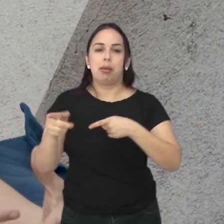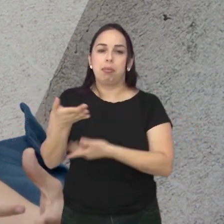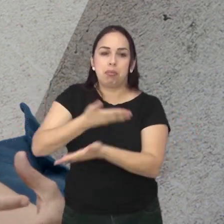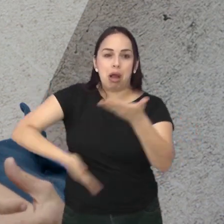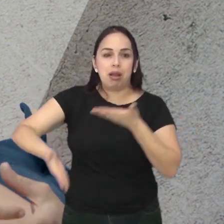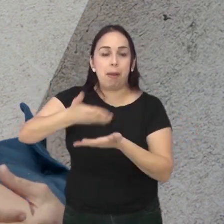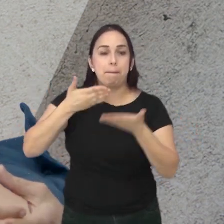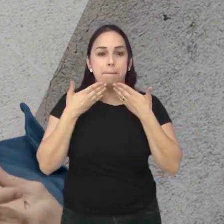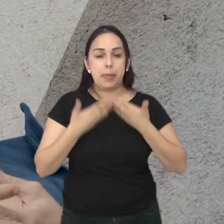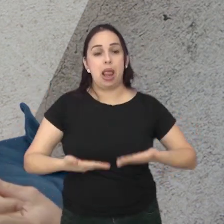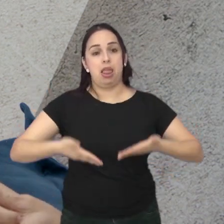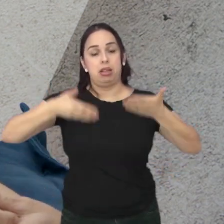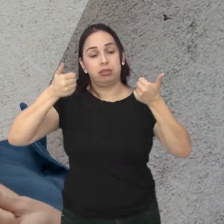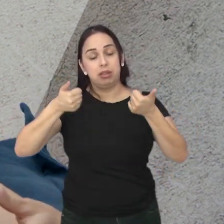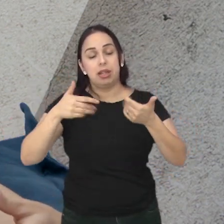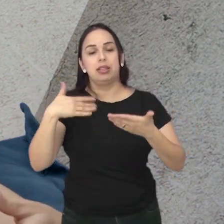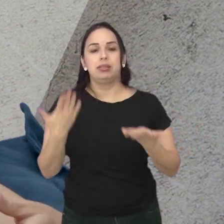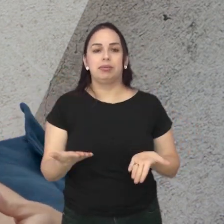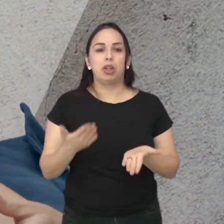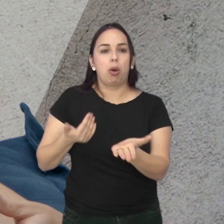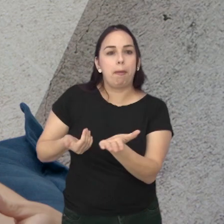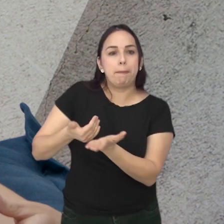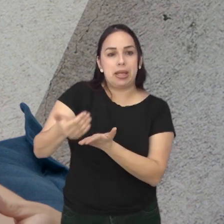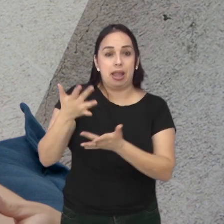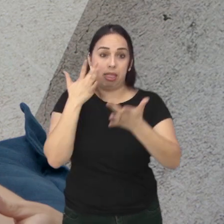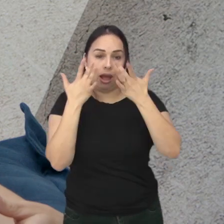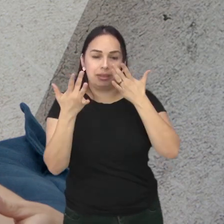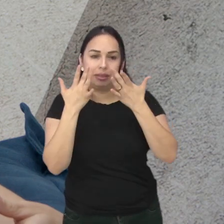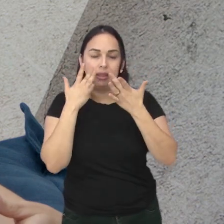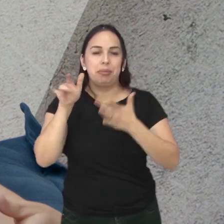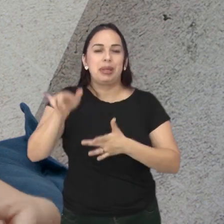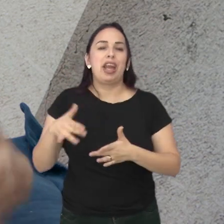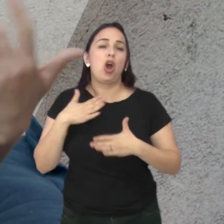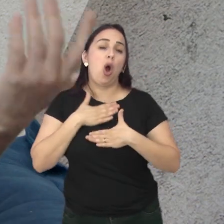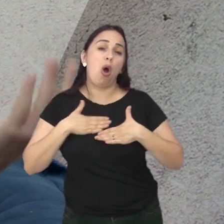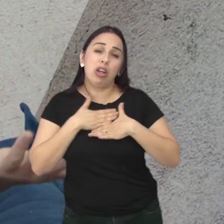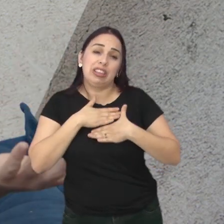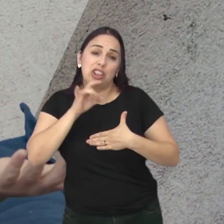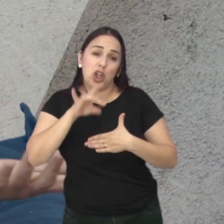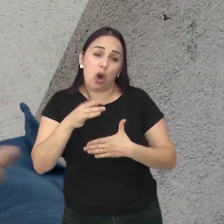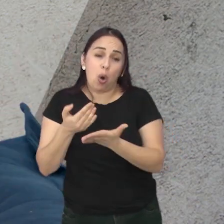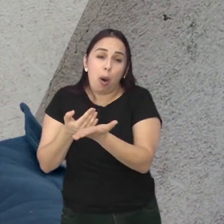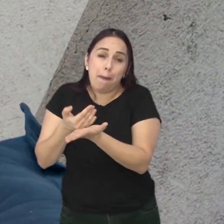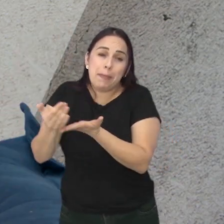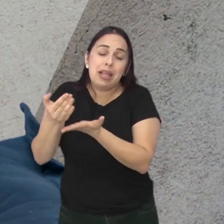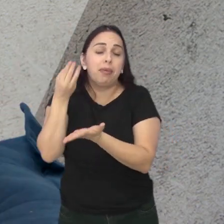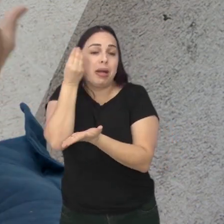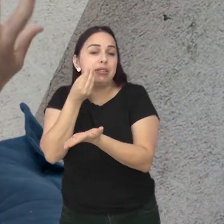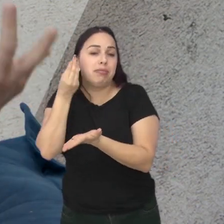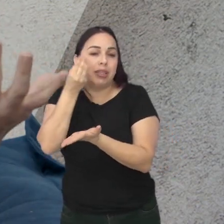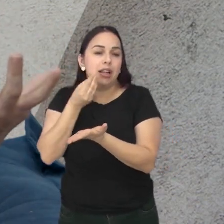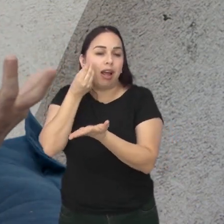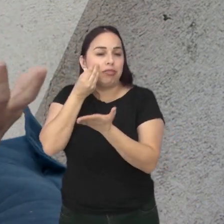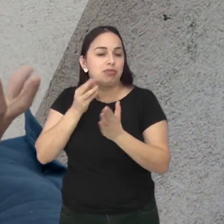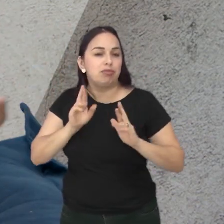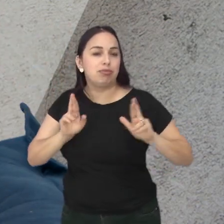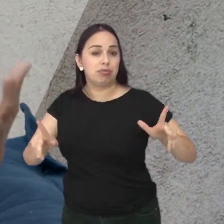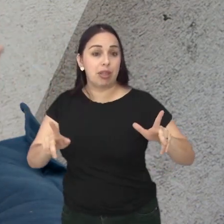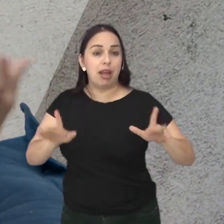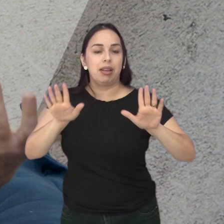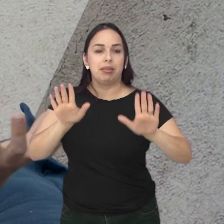se relacionar melhor. Então as pessoas começam a fazer teatro, digamos, por hobby, né, para ter uma